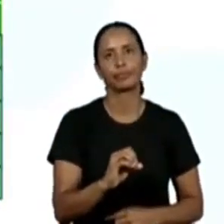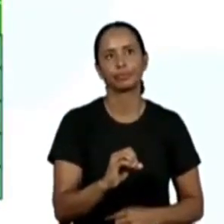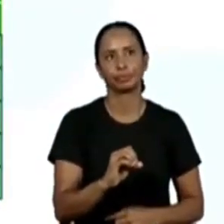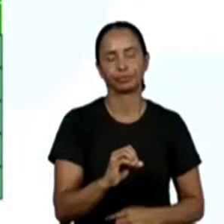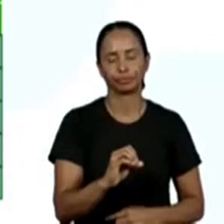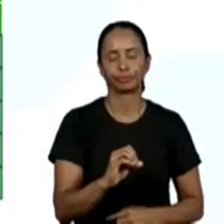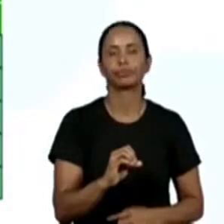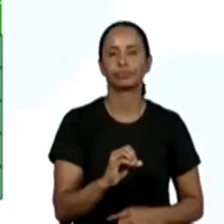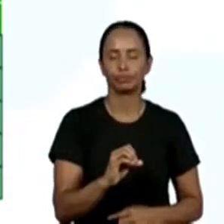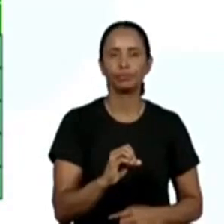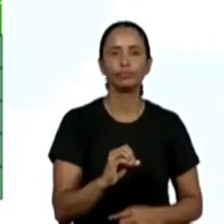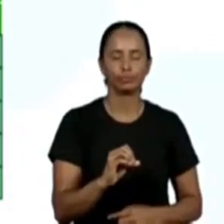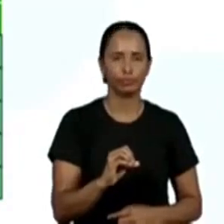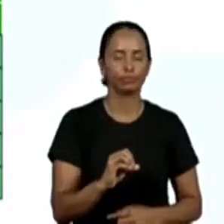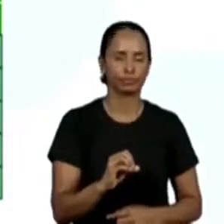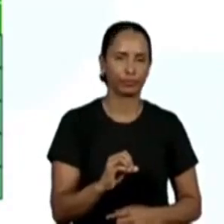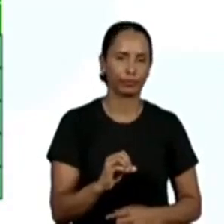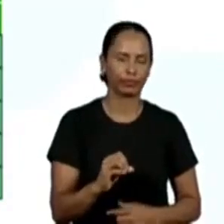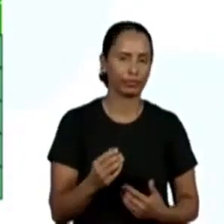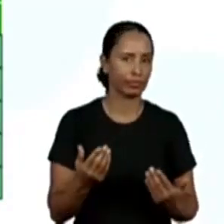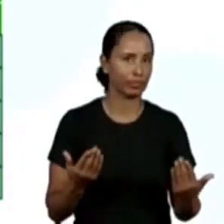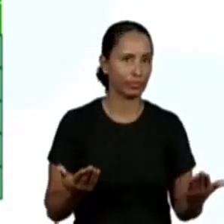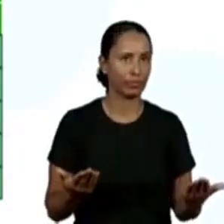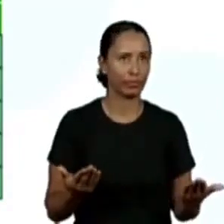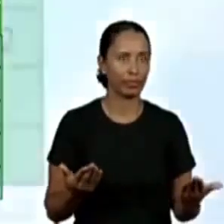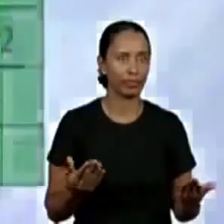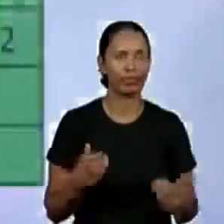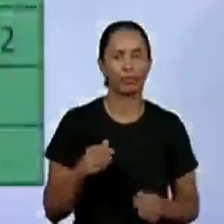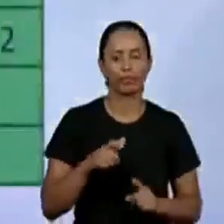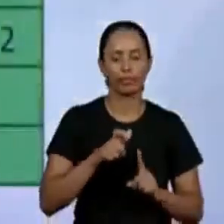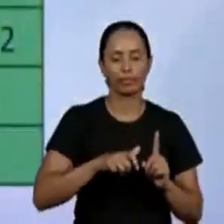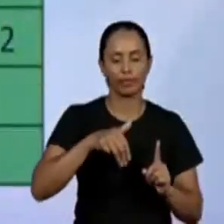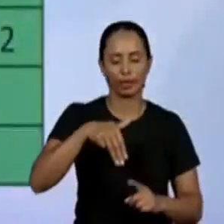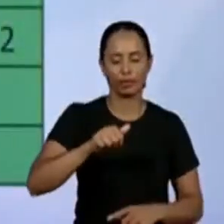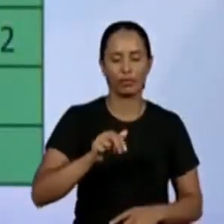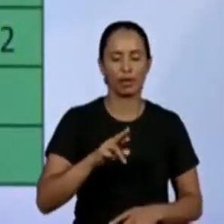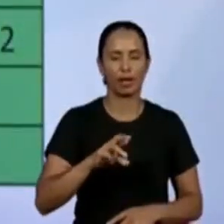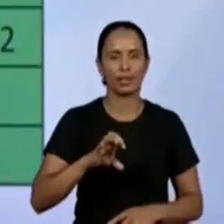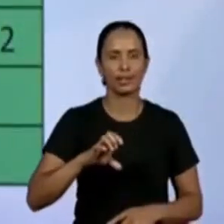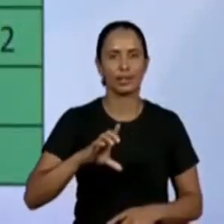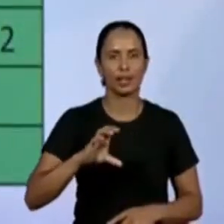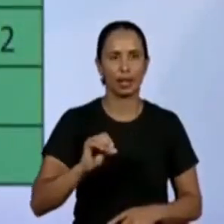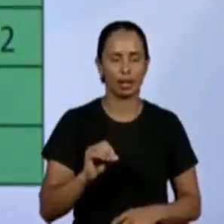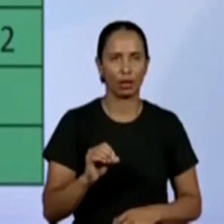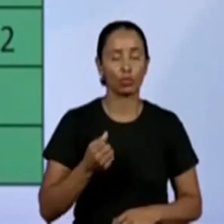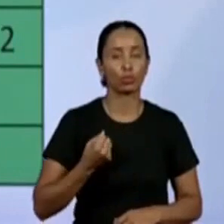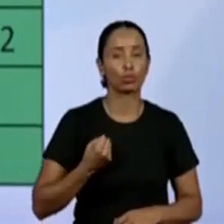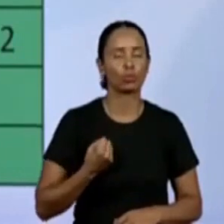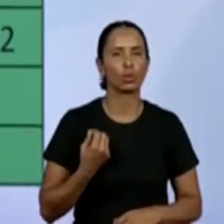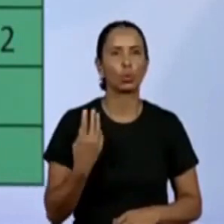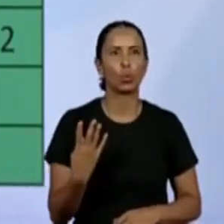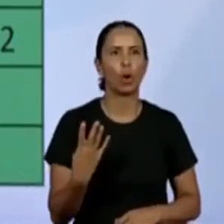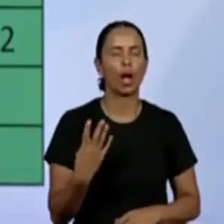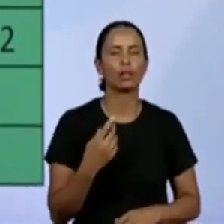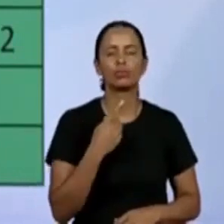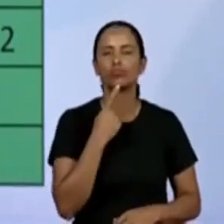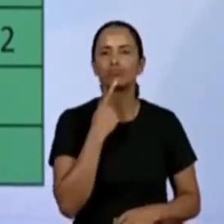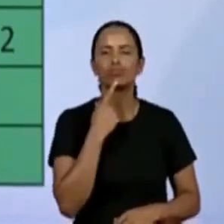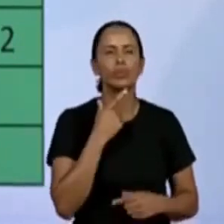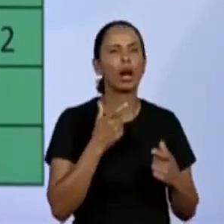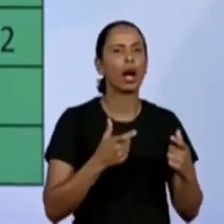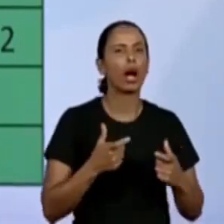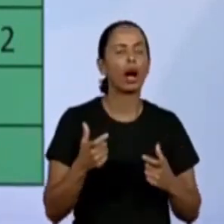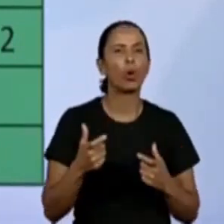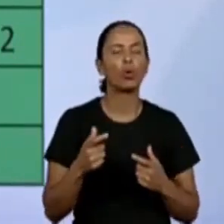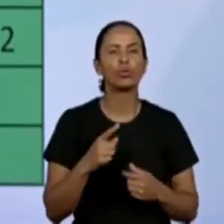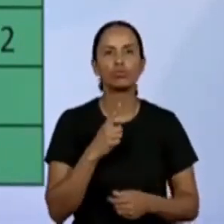é 40. No Marcelo, o 4 está na casa ali da dezena, só